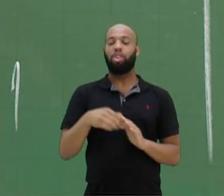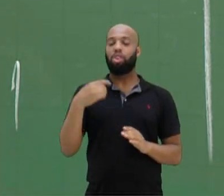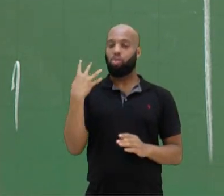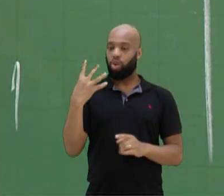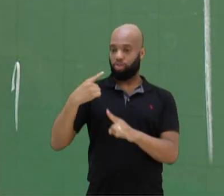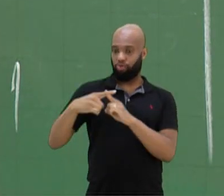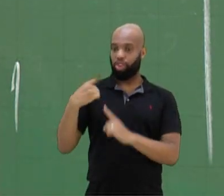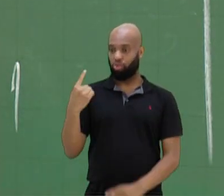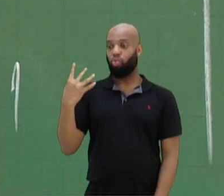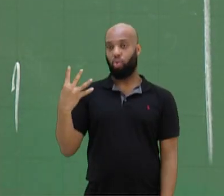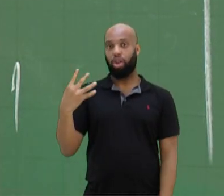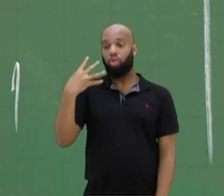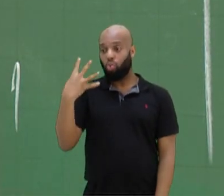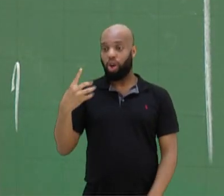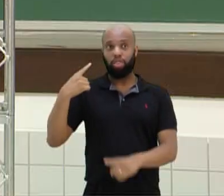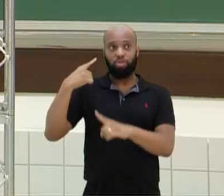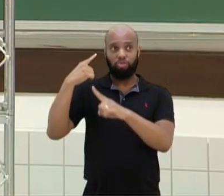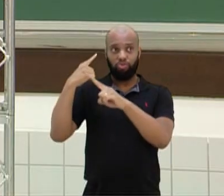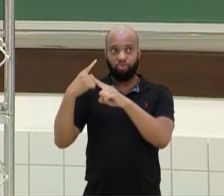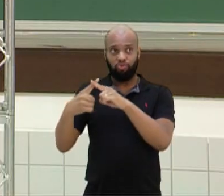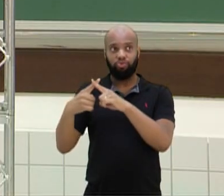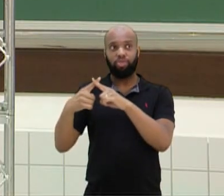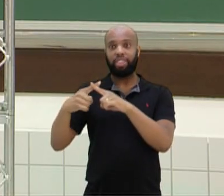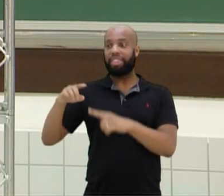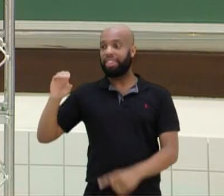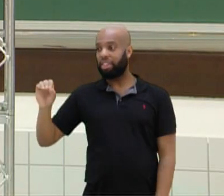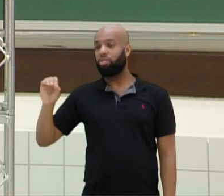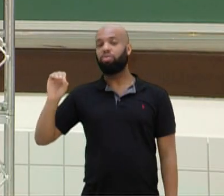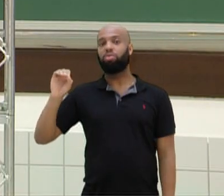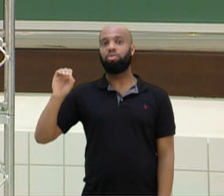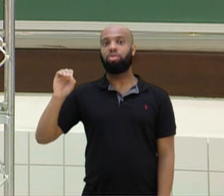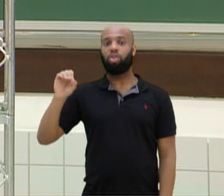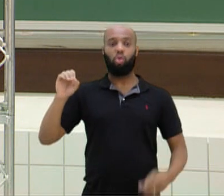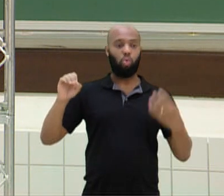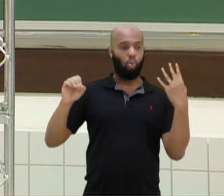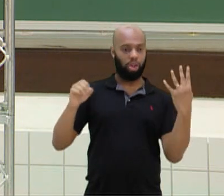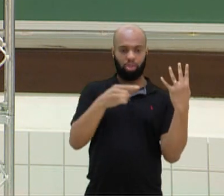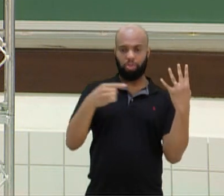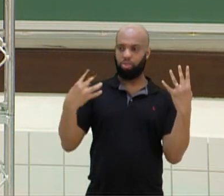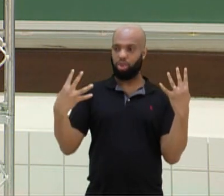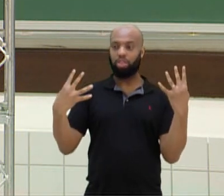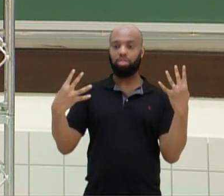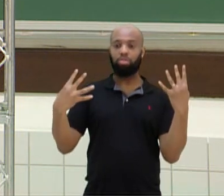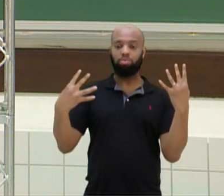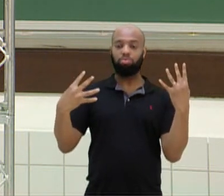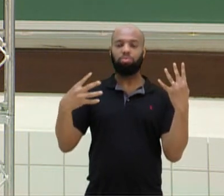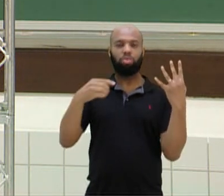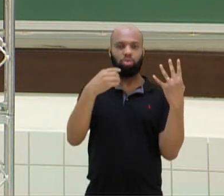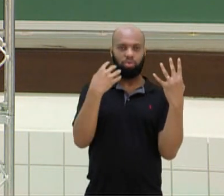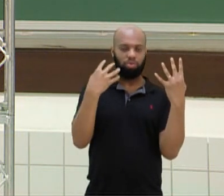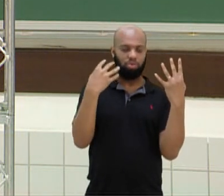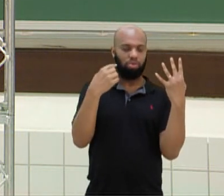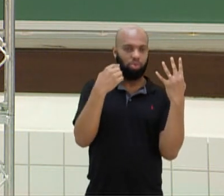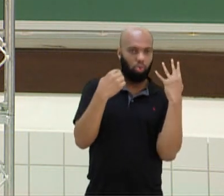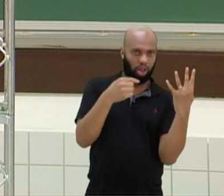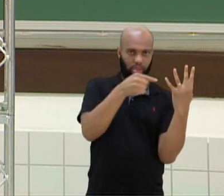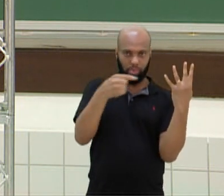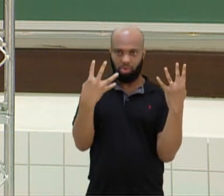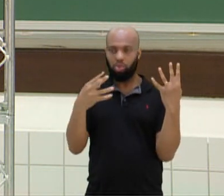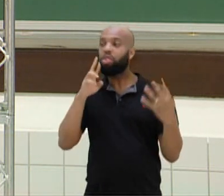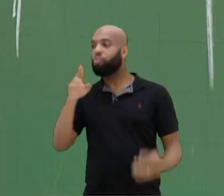de segundo grau completa. Então, calculo delta primeiro, b² menos 4ac. Lembra?